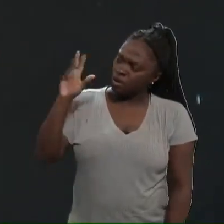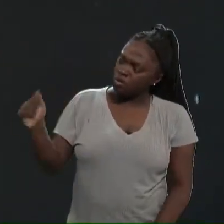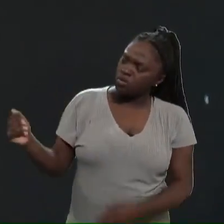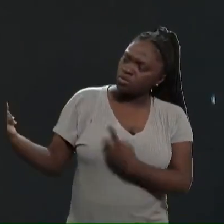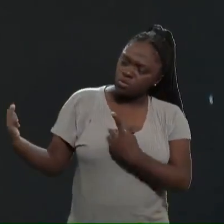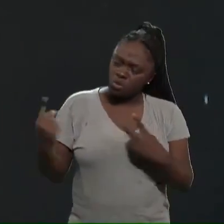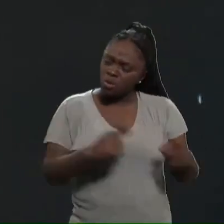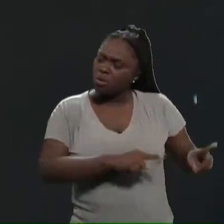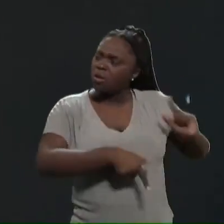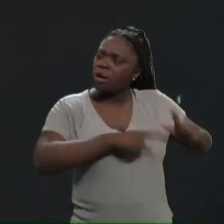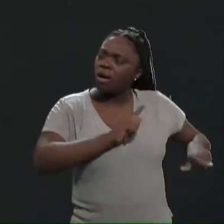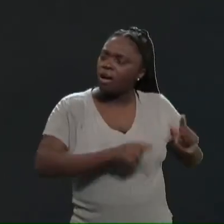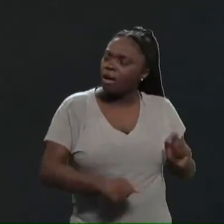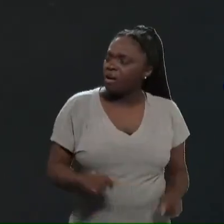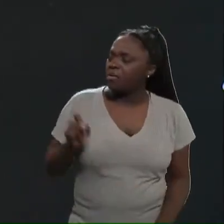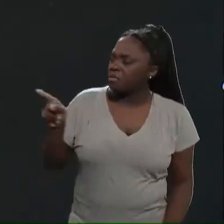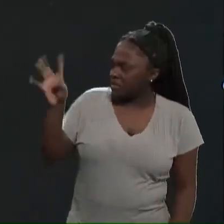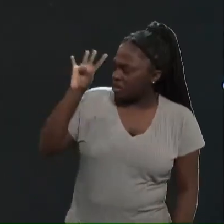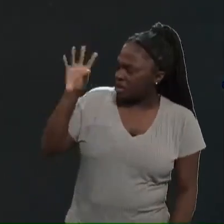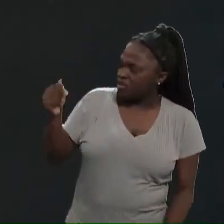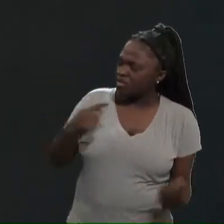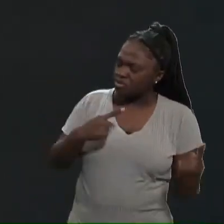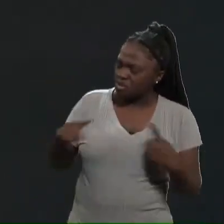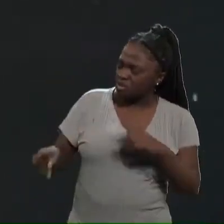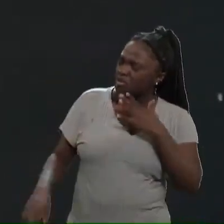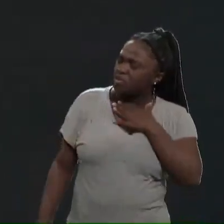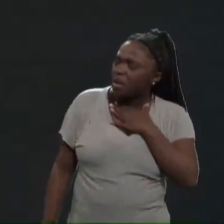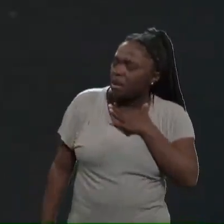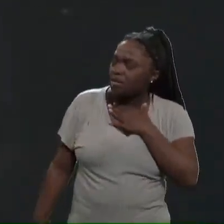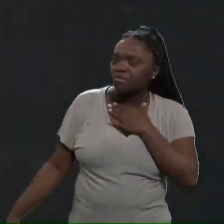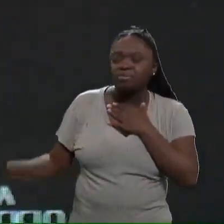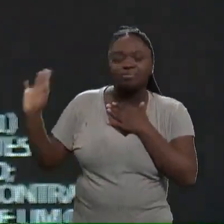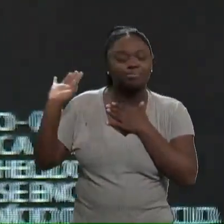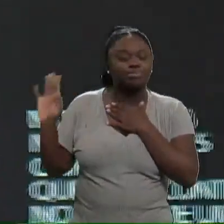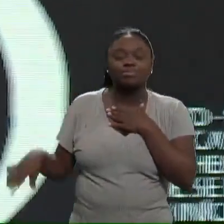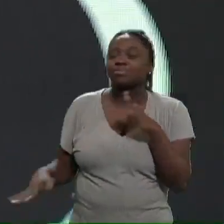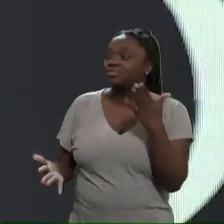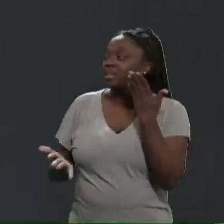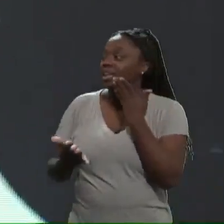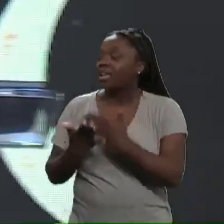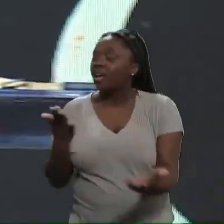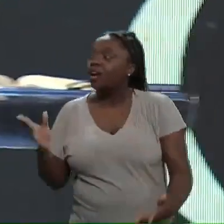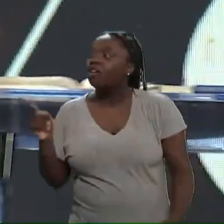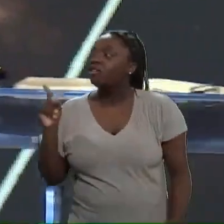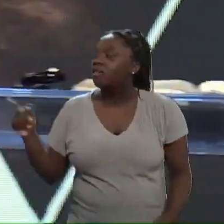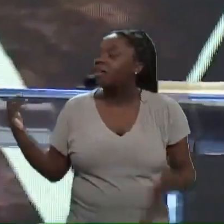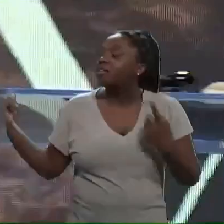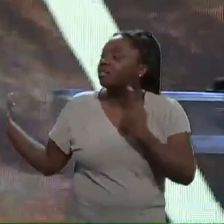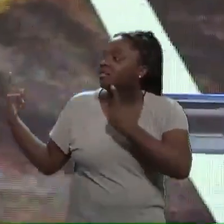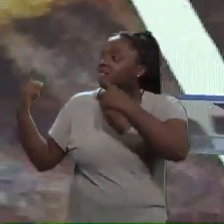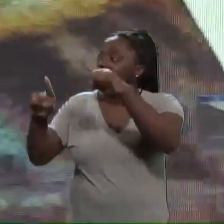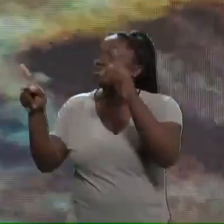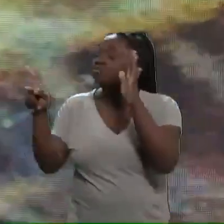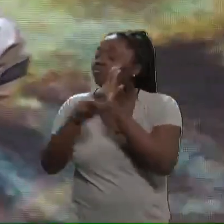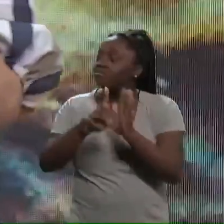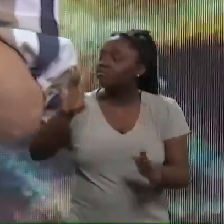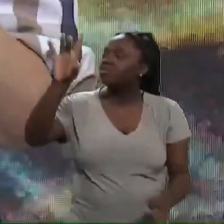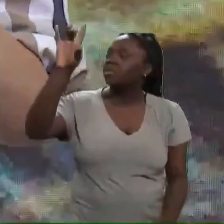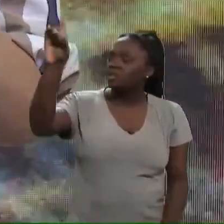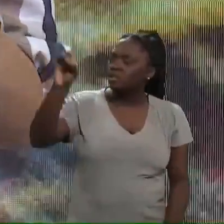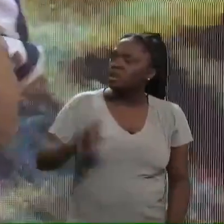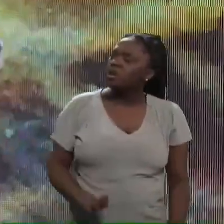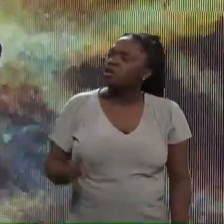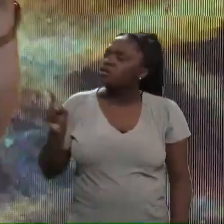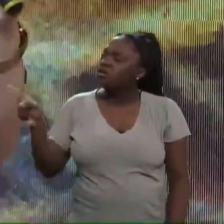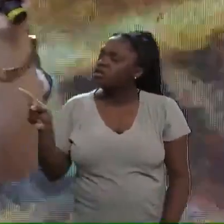Israel, se achou que era contra mim, ei, perdeu, você se levantou contra o próprio Deus,